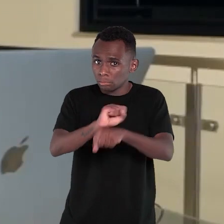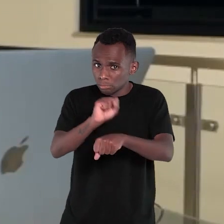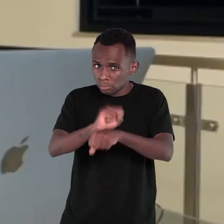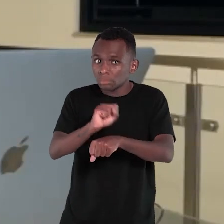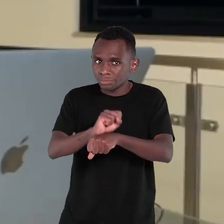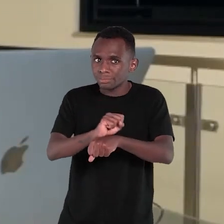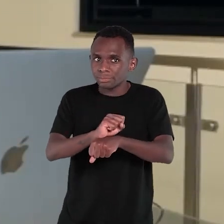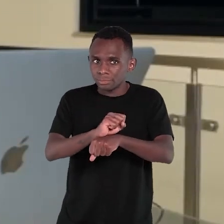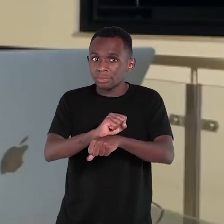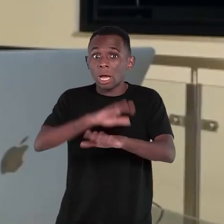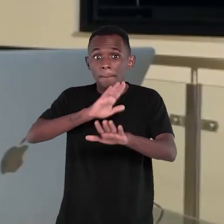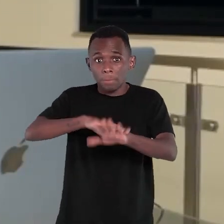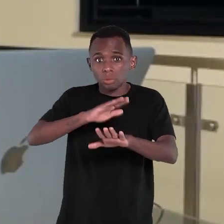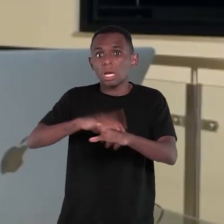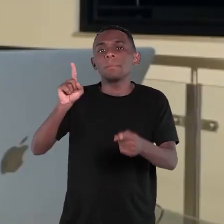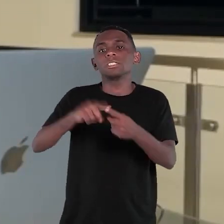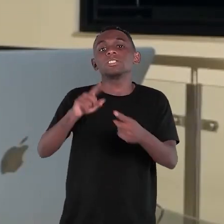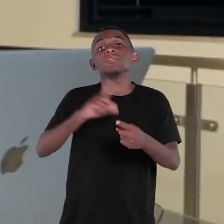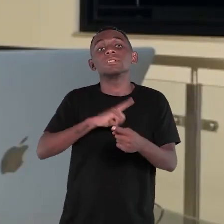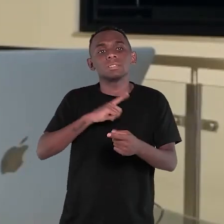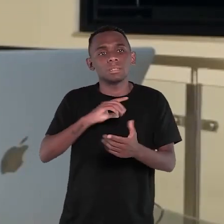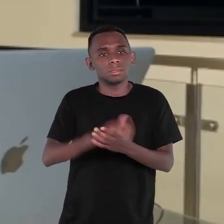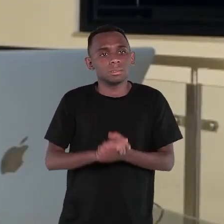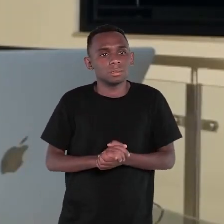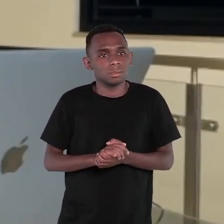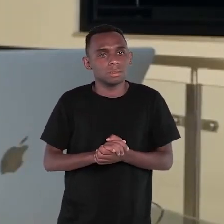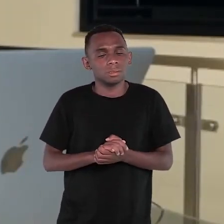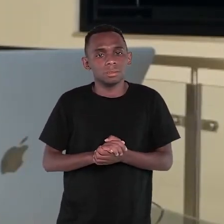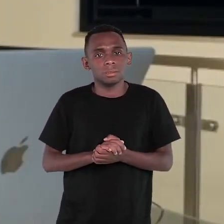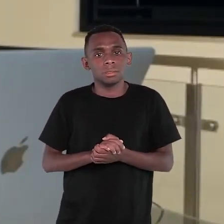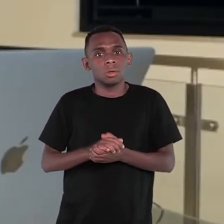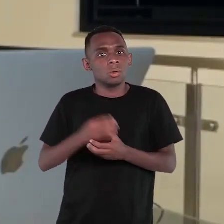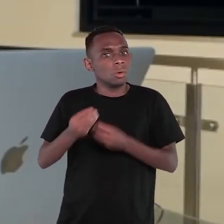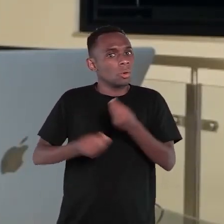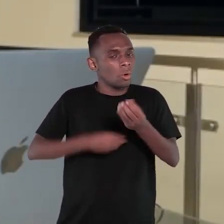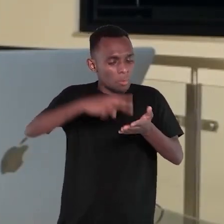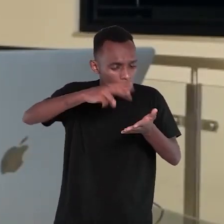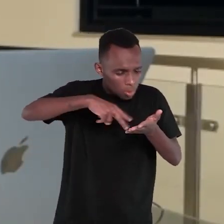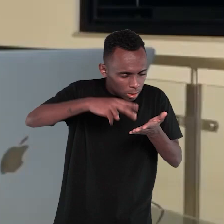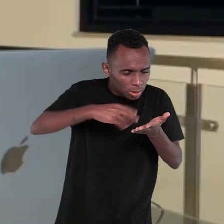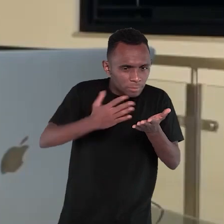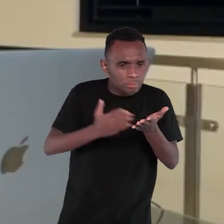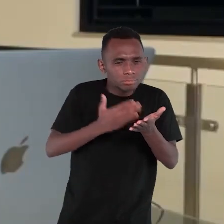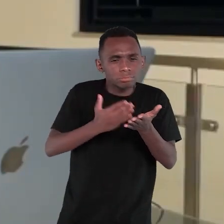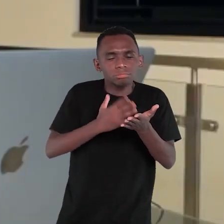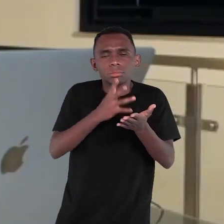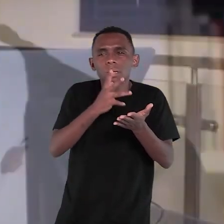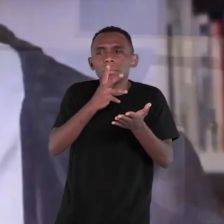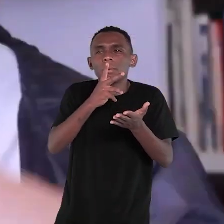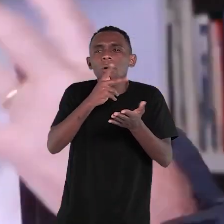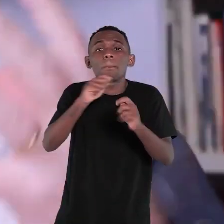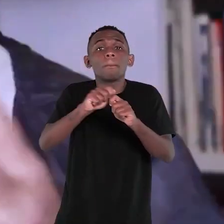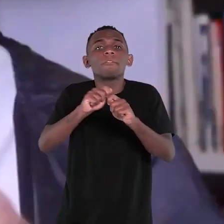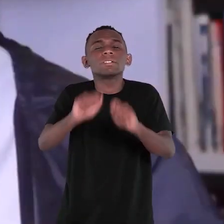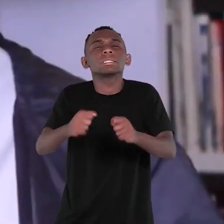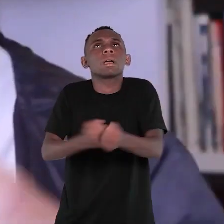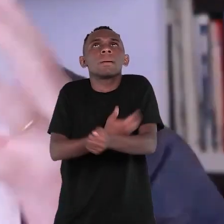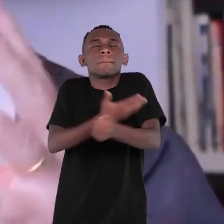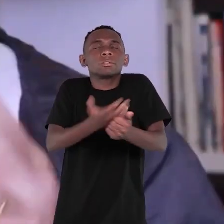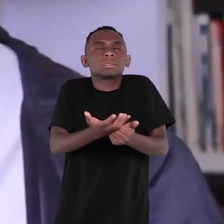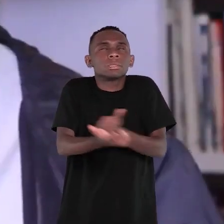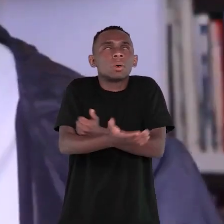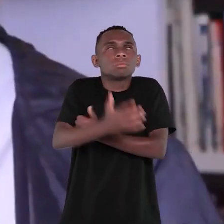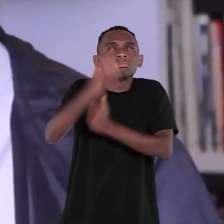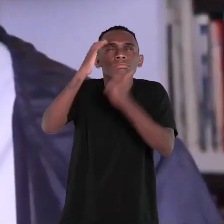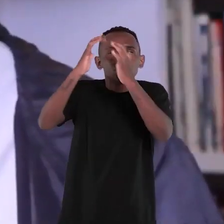vamos trabalhar, vamos nos fazer essa pergunta. O que um livro lento pode fazer com sua alma, com sua emoção, com seu